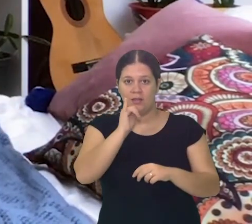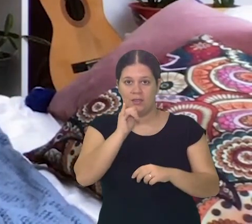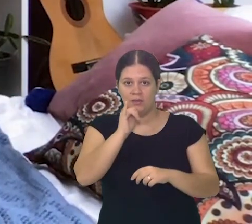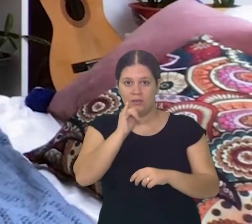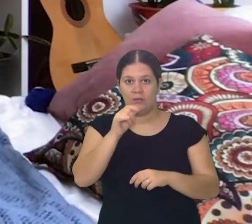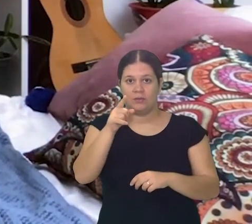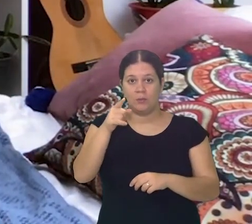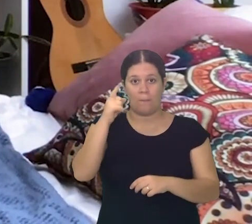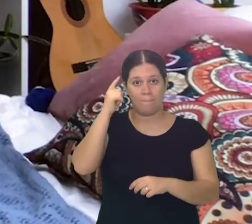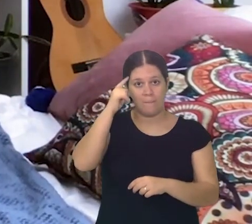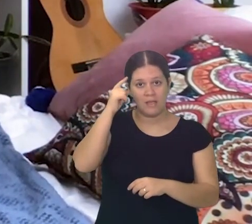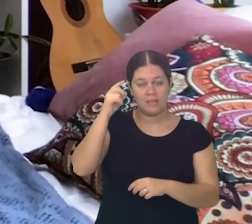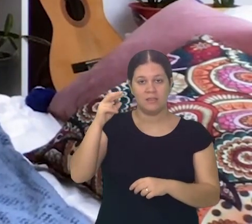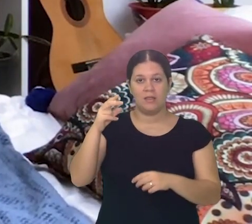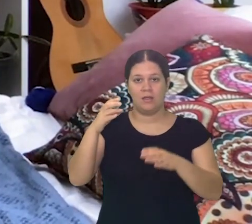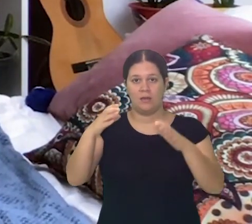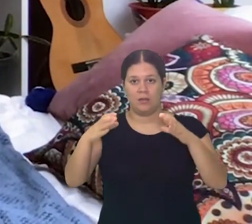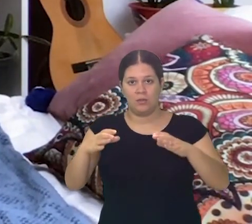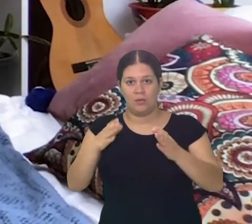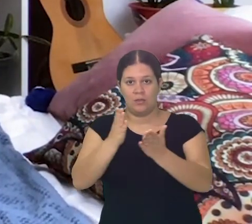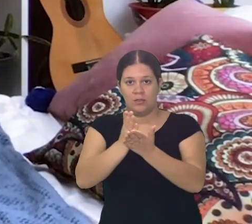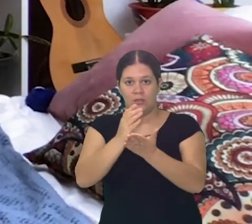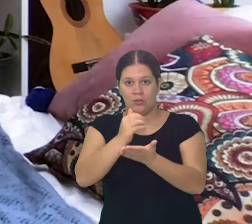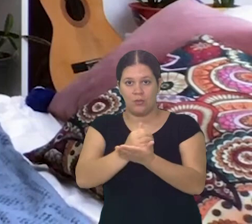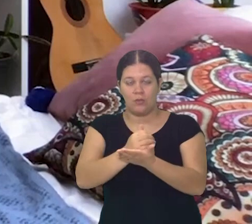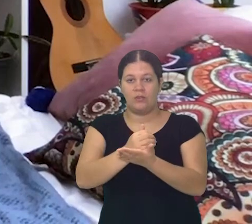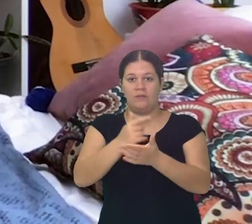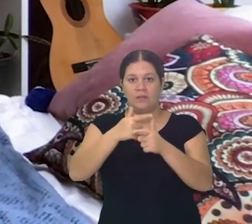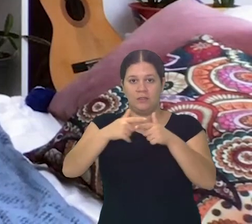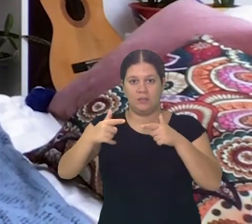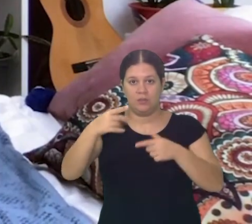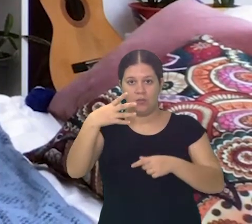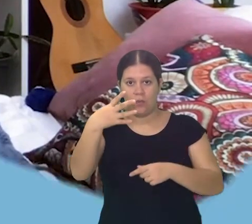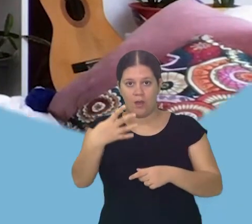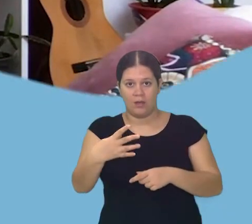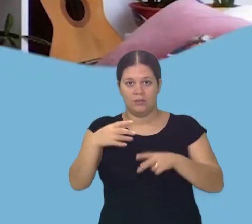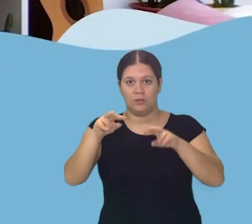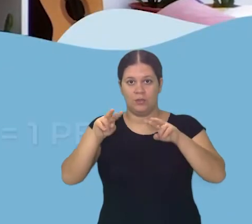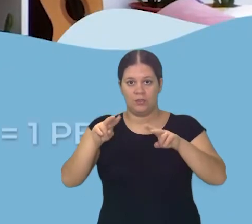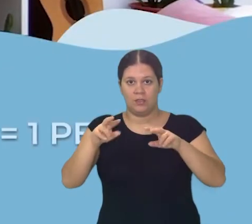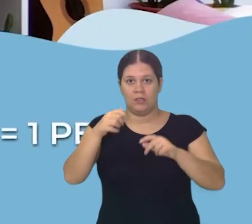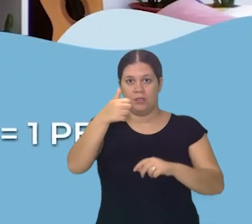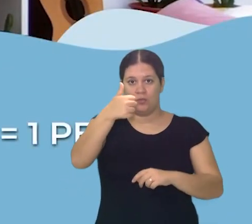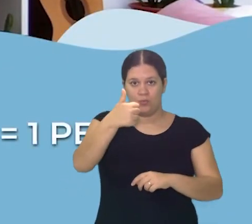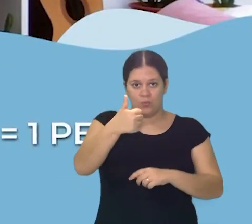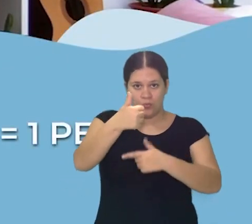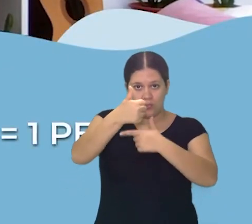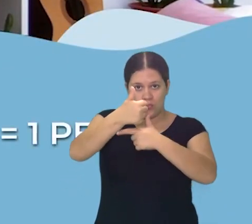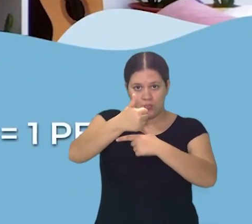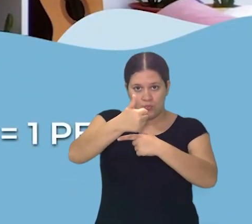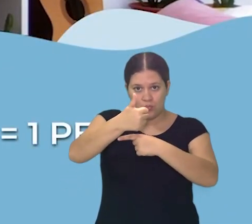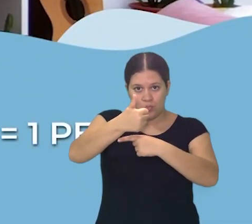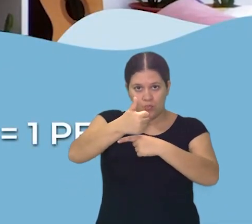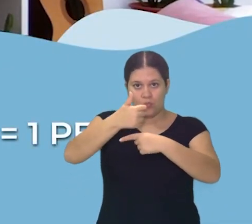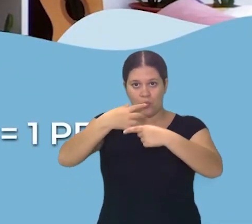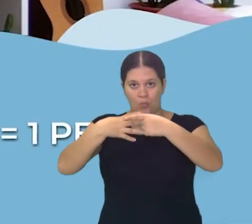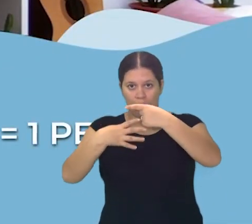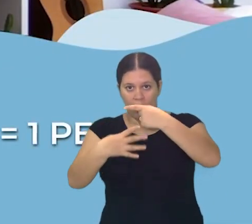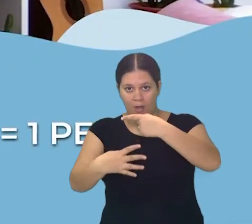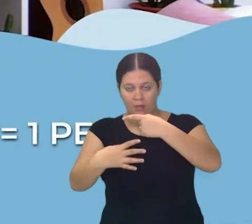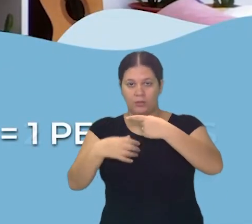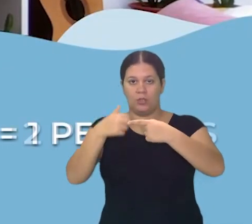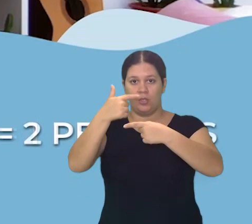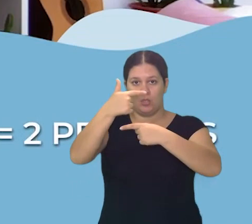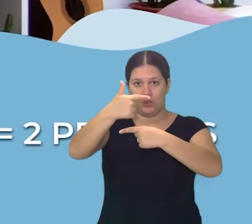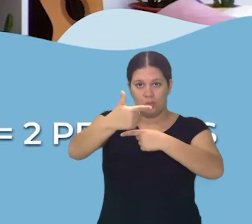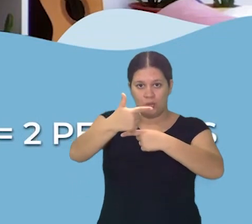Por exemplo, pensa numa torta. Ao dividir ela em quatro pedaços iguais, a fração um quarto representa um pedaço da torta.